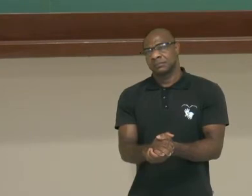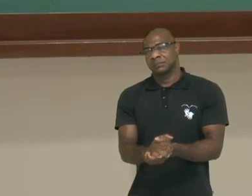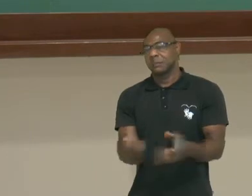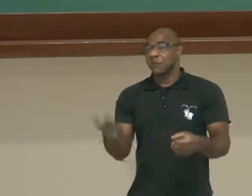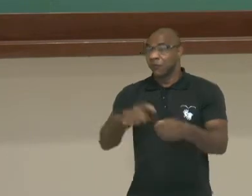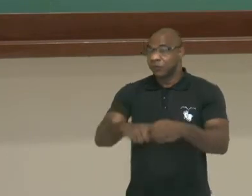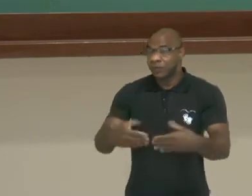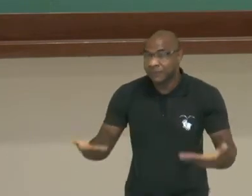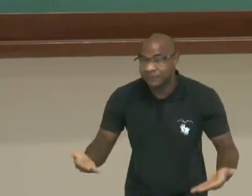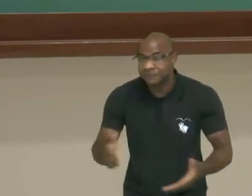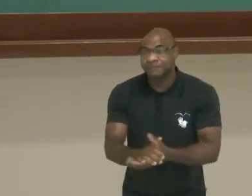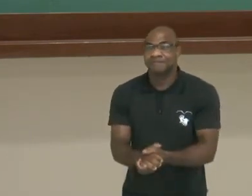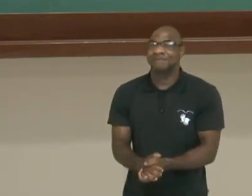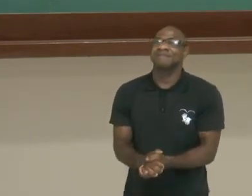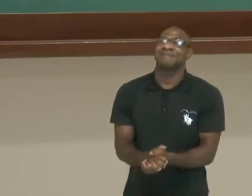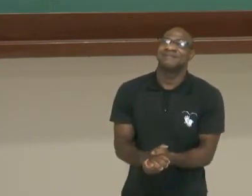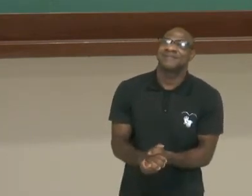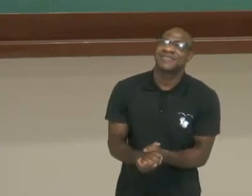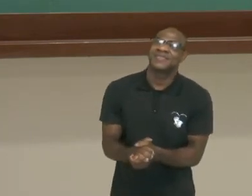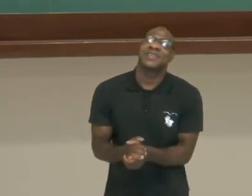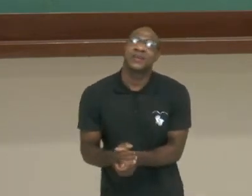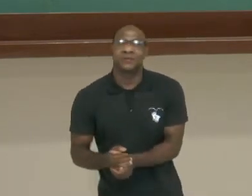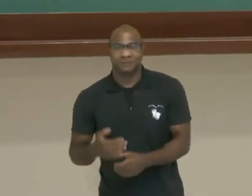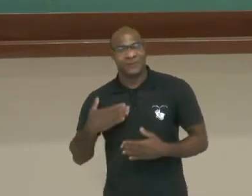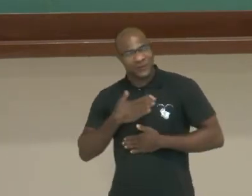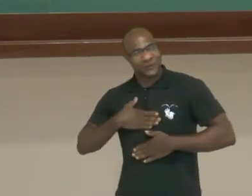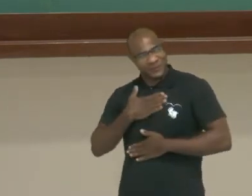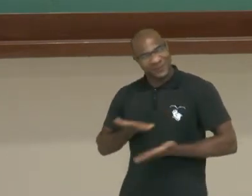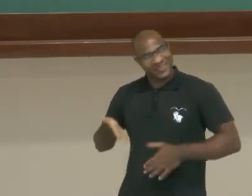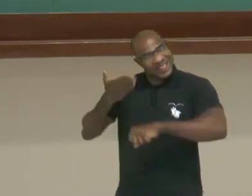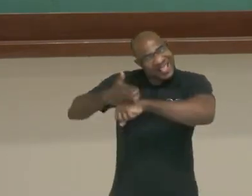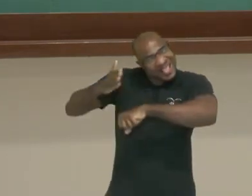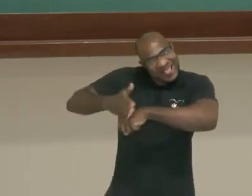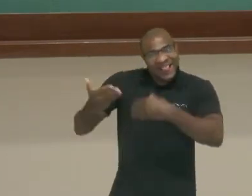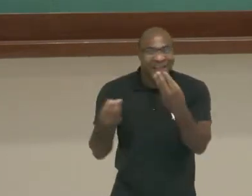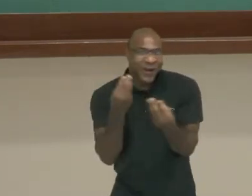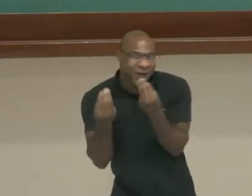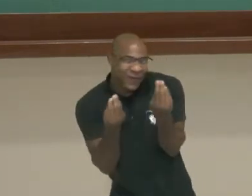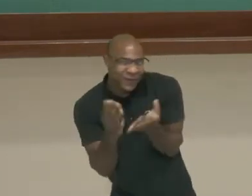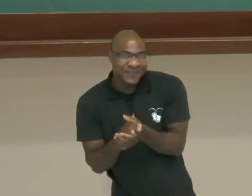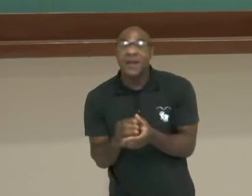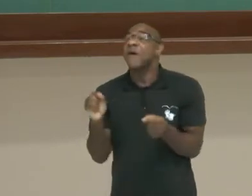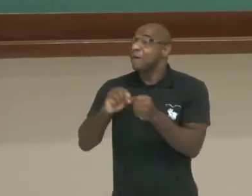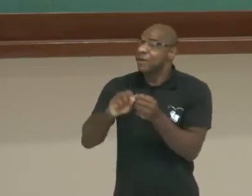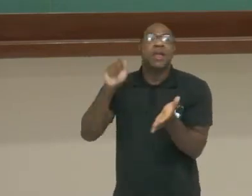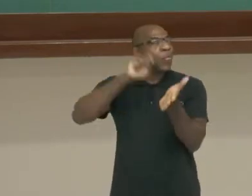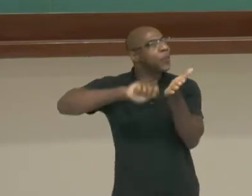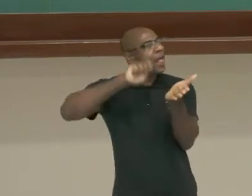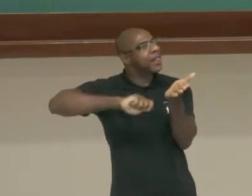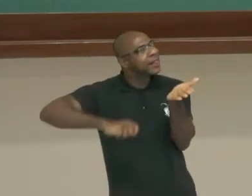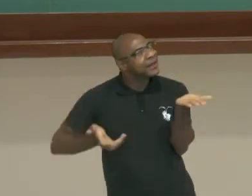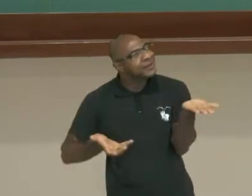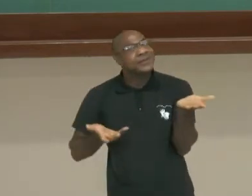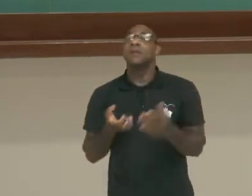Voltei, gente querida. E aí, gostou bastante do Mão na Massa, dessa atividade? Fez todas as anotações? Muito bem. Bora